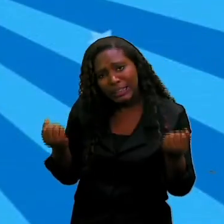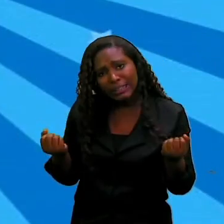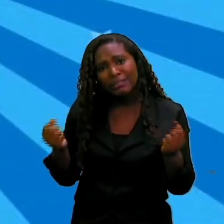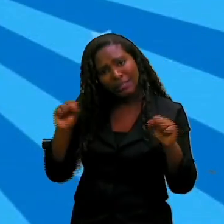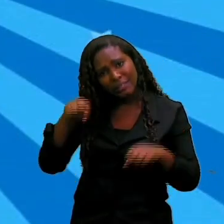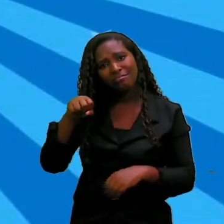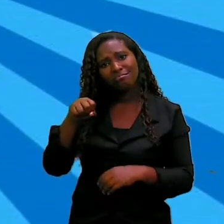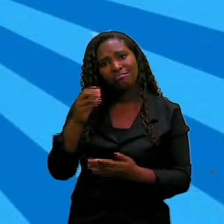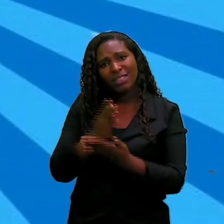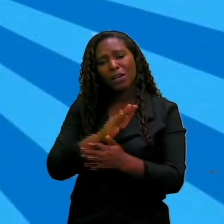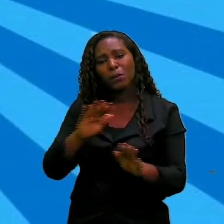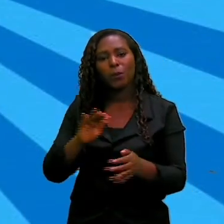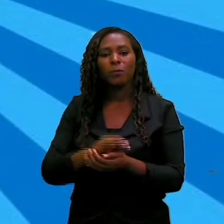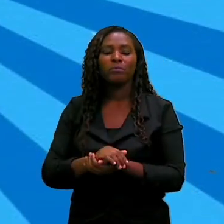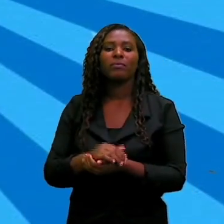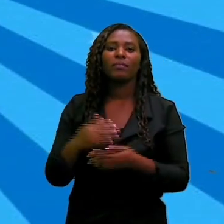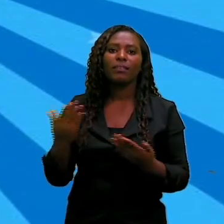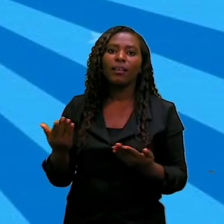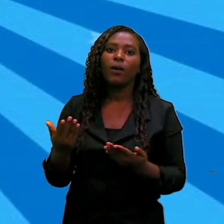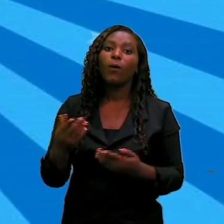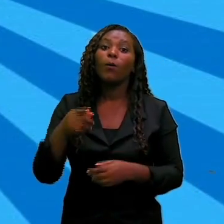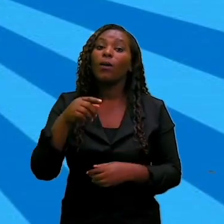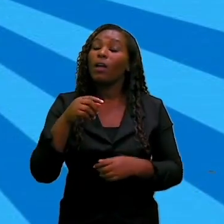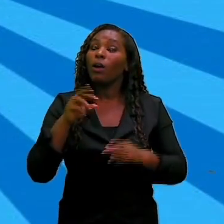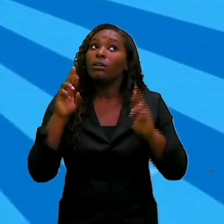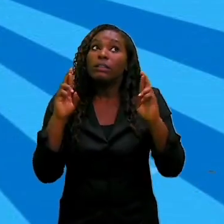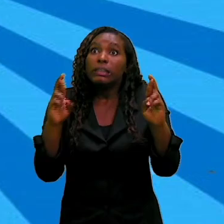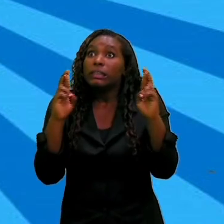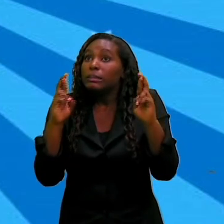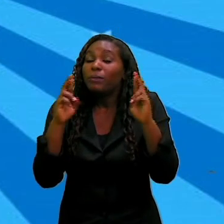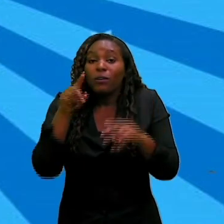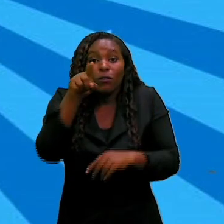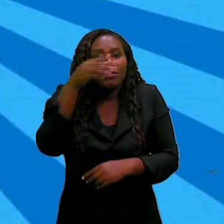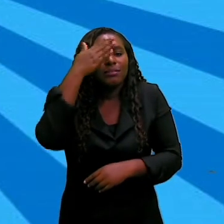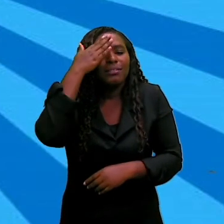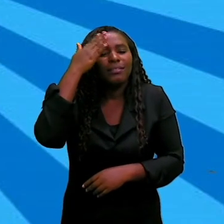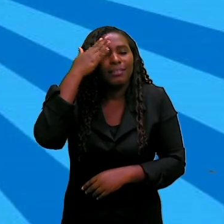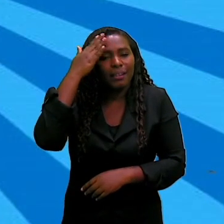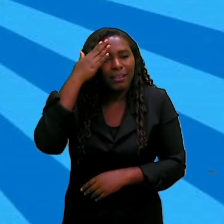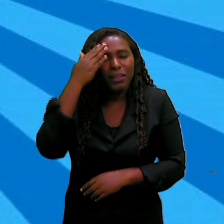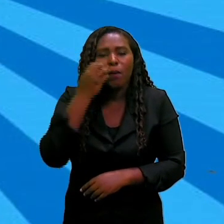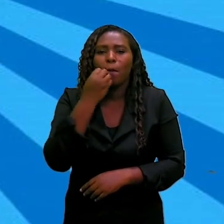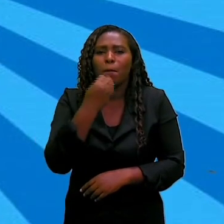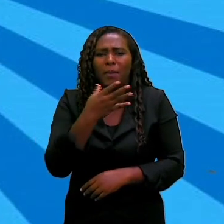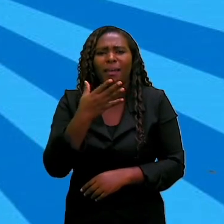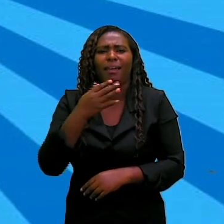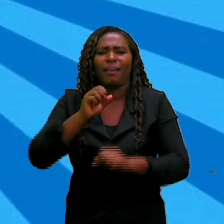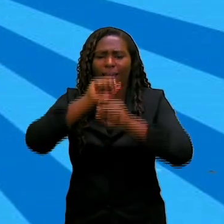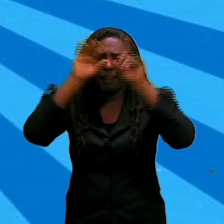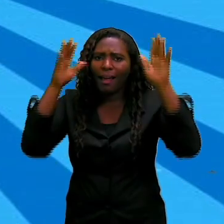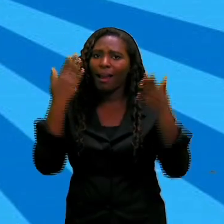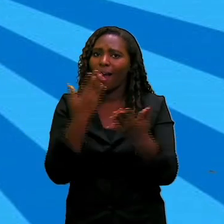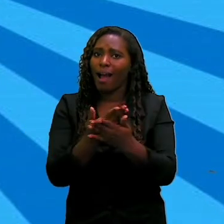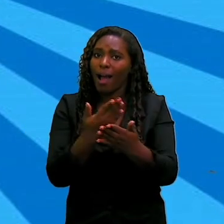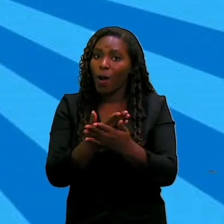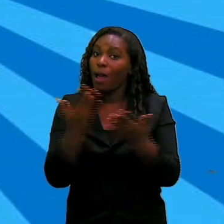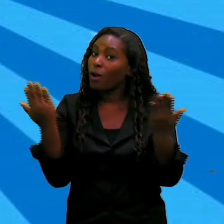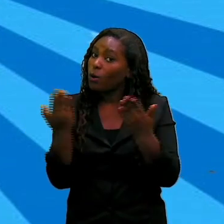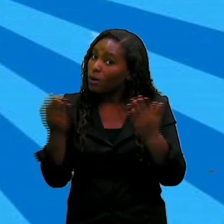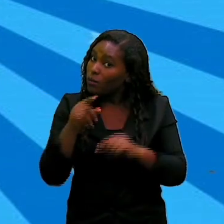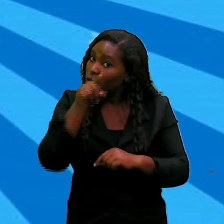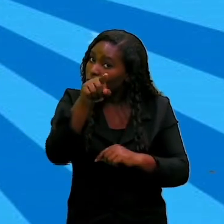final. Por hoje é só. Espero que vocês tenham entendido tudinho aí sobre charge. E agora é com você,